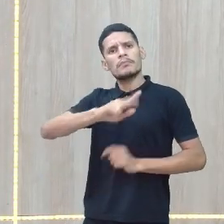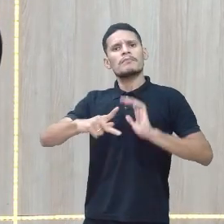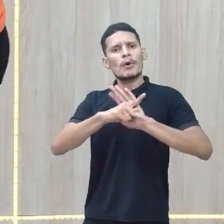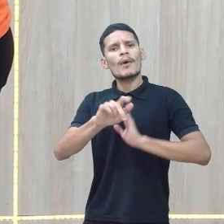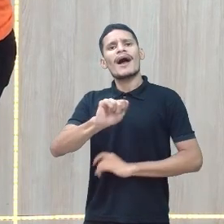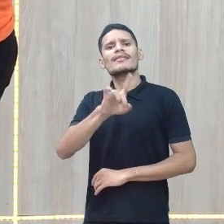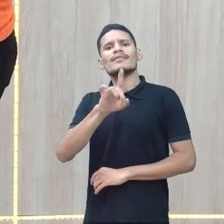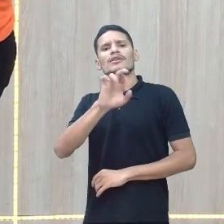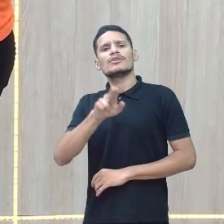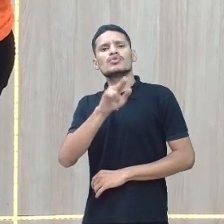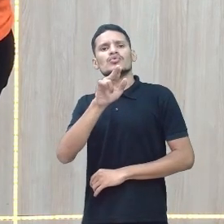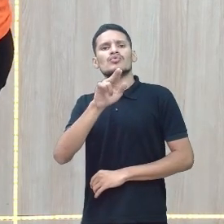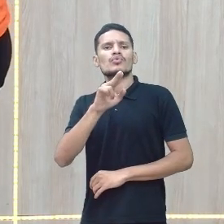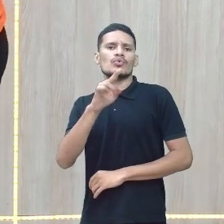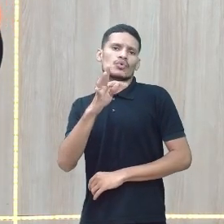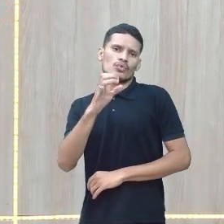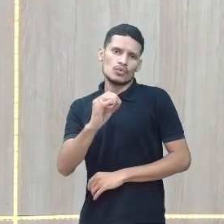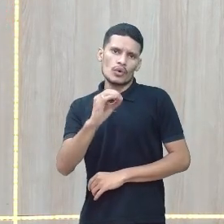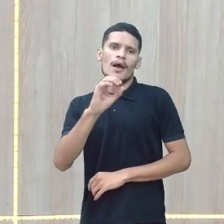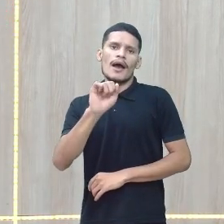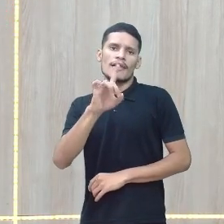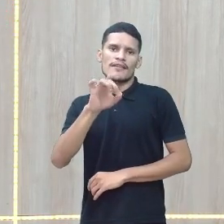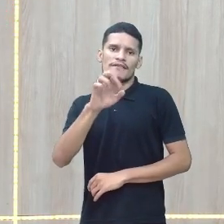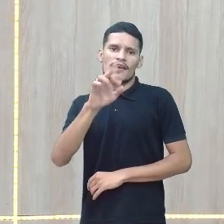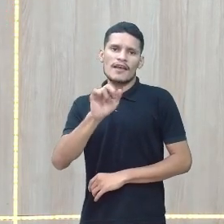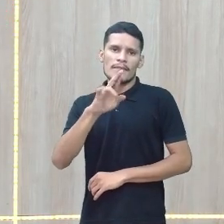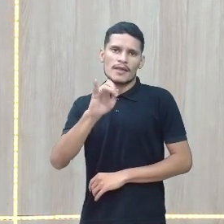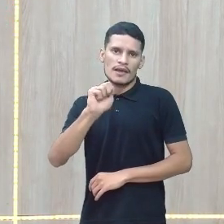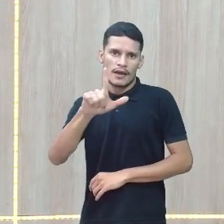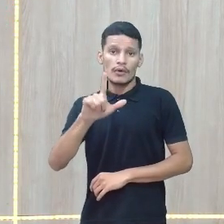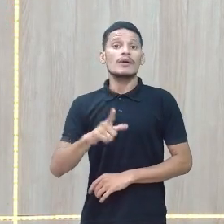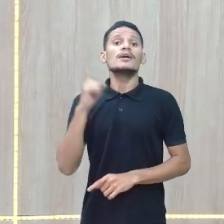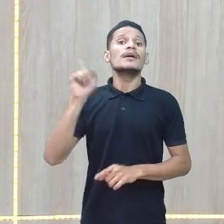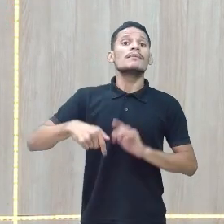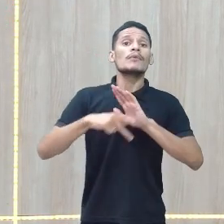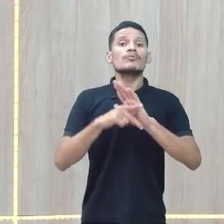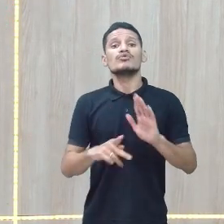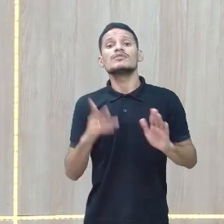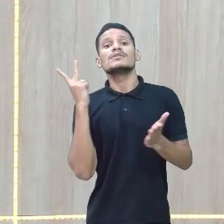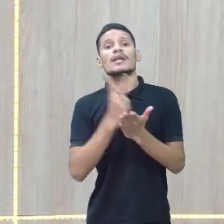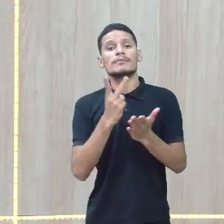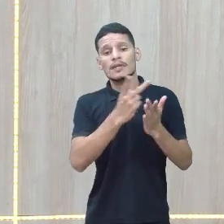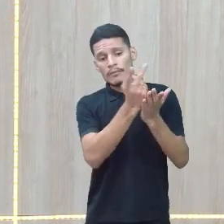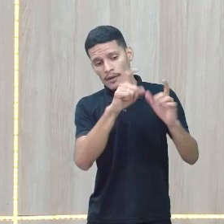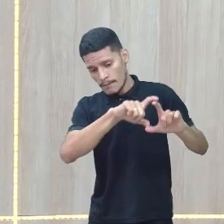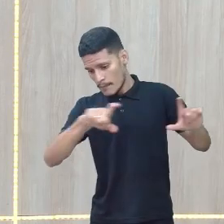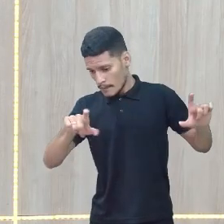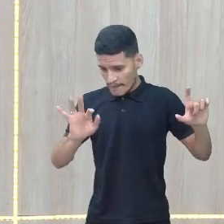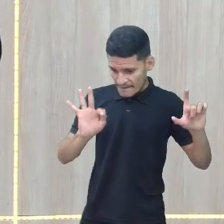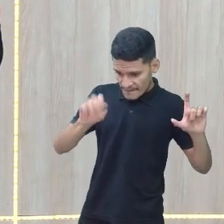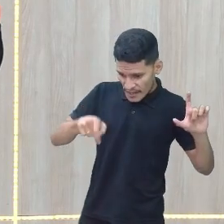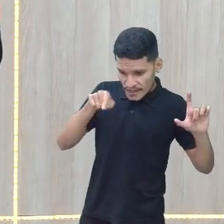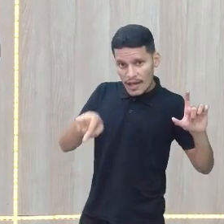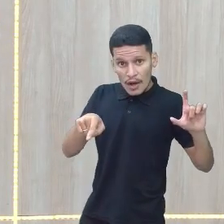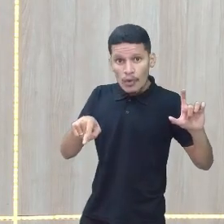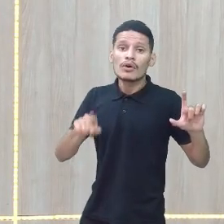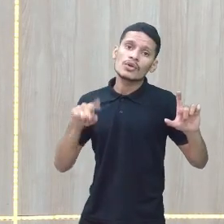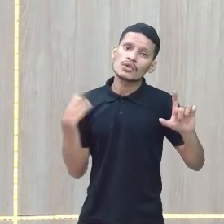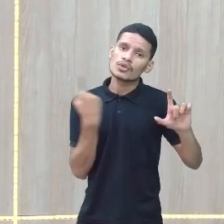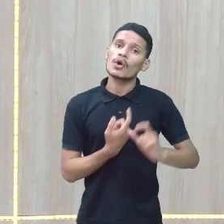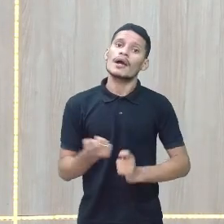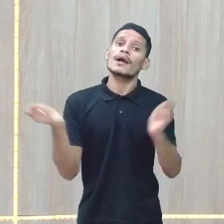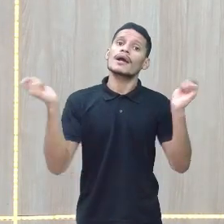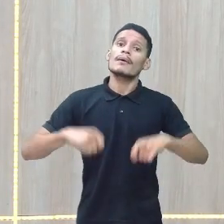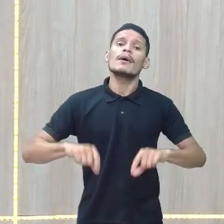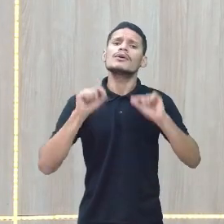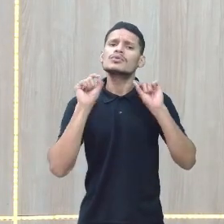adjunto adverbial, que o lugar usual dele é sempre no final da oração, nós